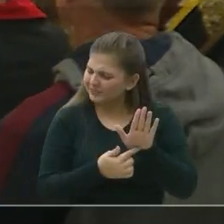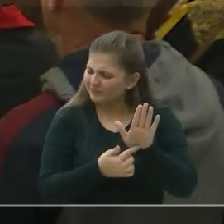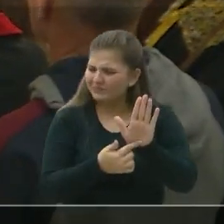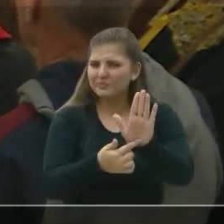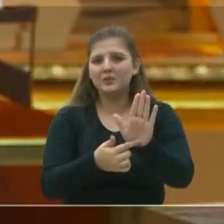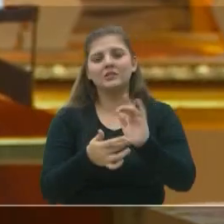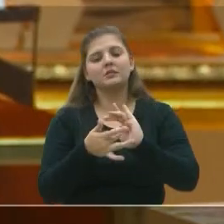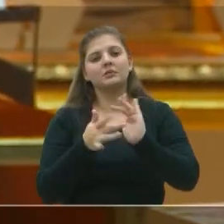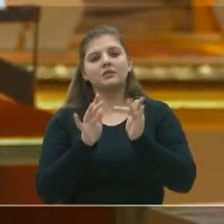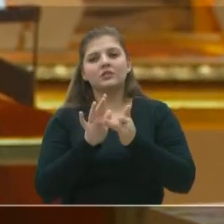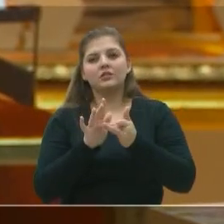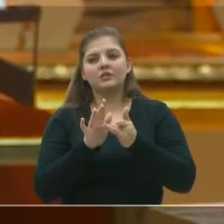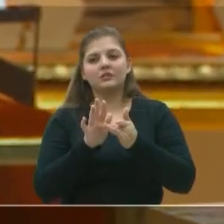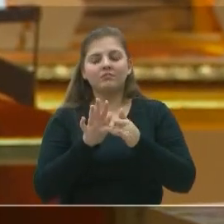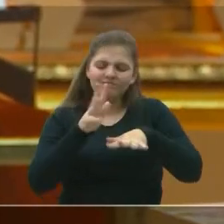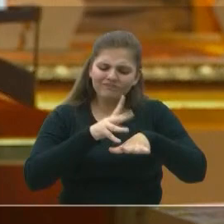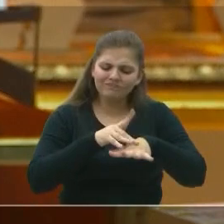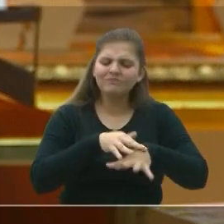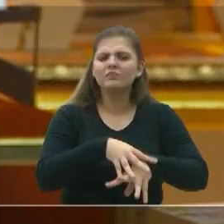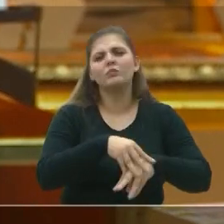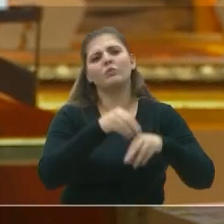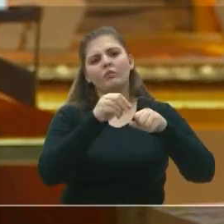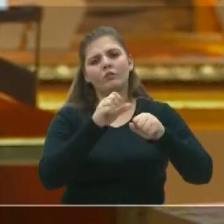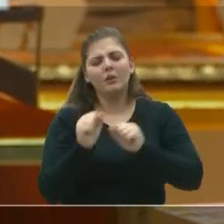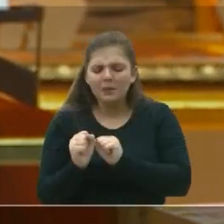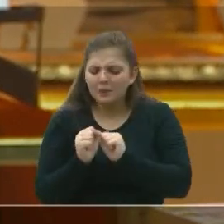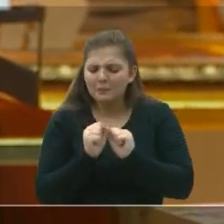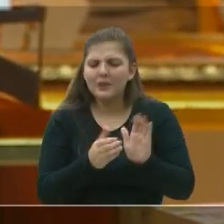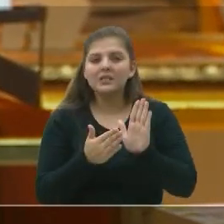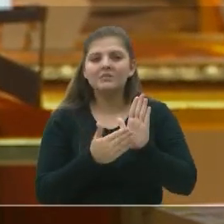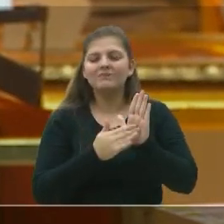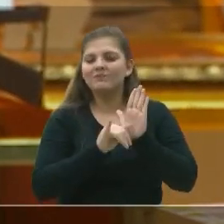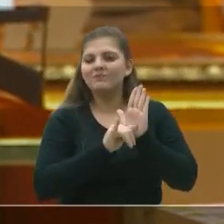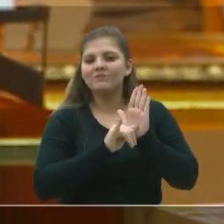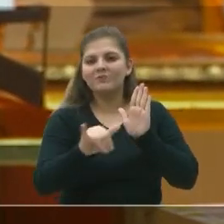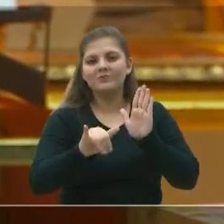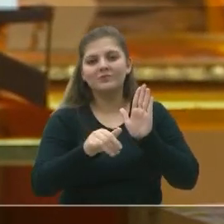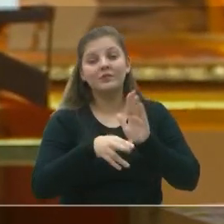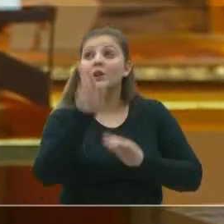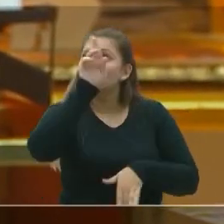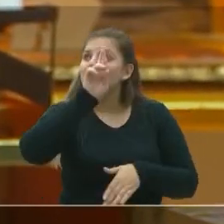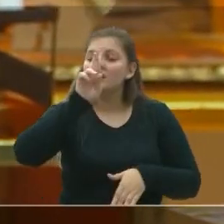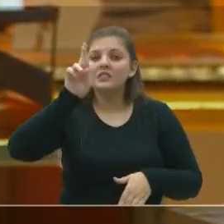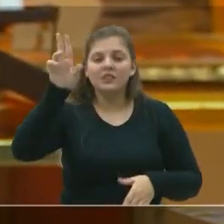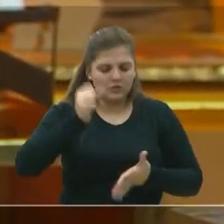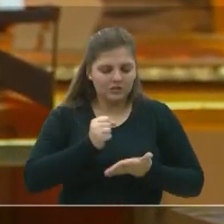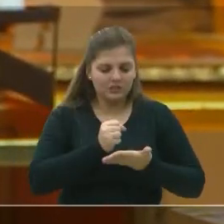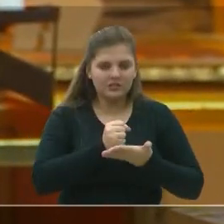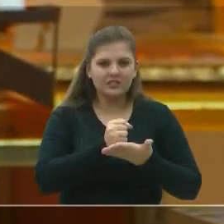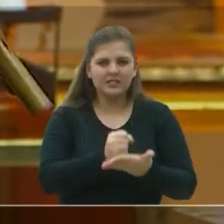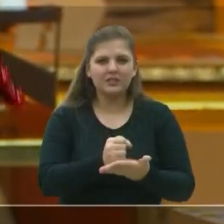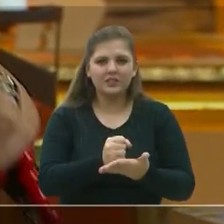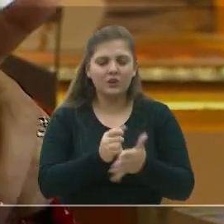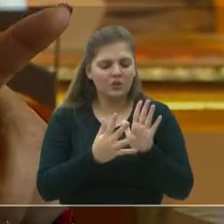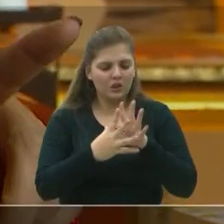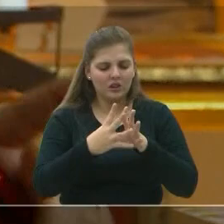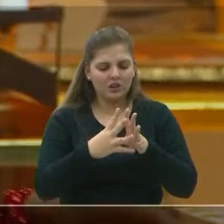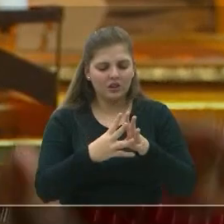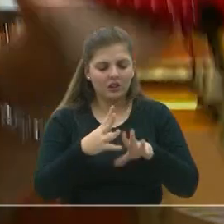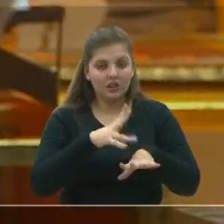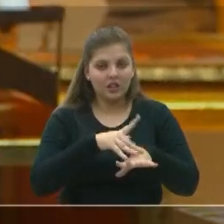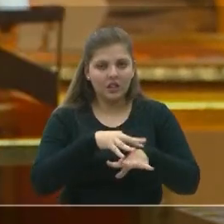curando, para que você possa testemunhar que foi o teu Senhor e Salvador que fez isso por